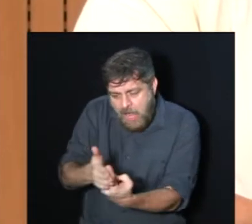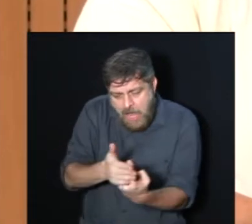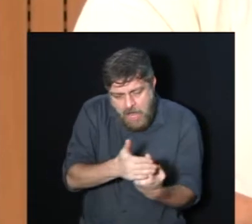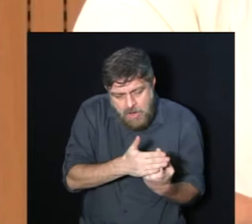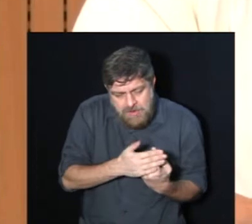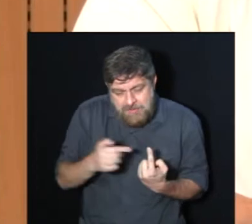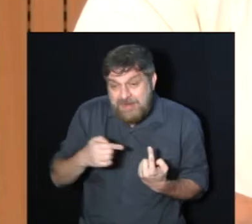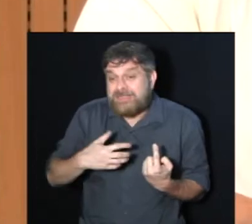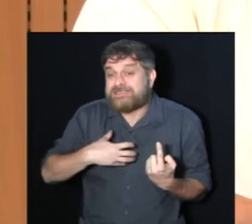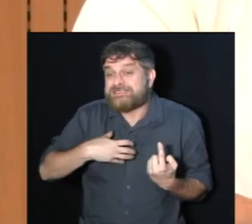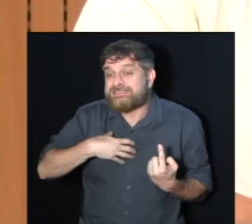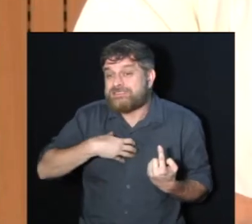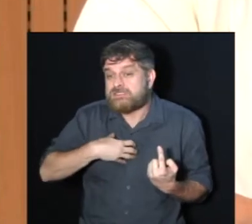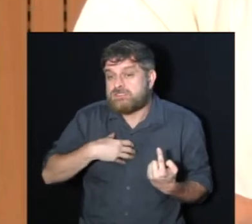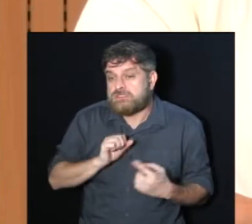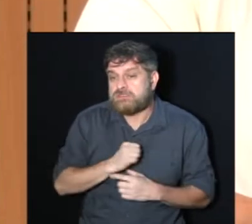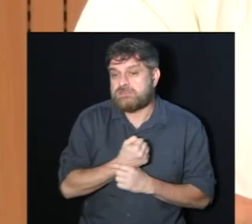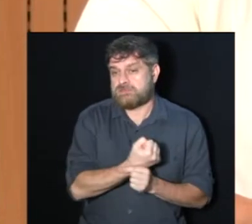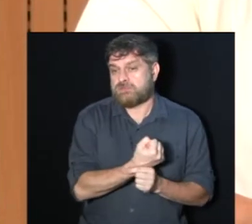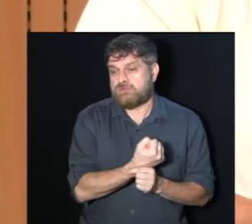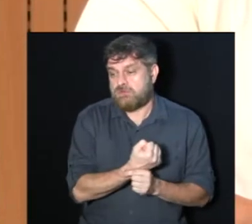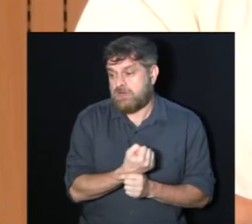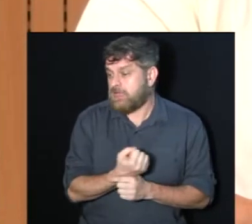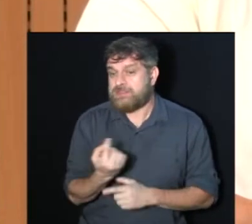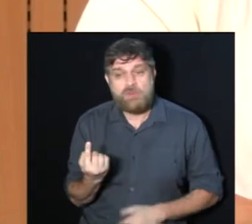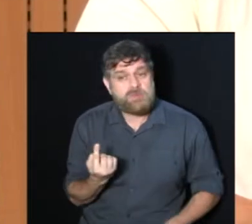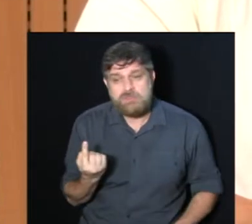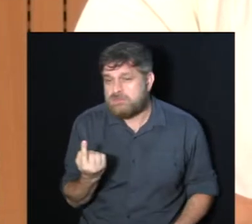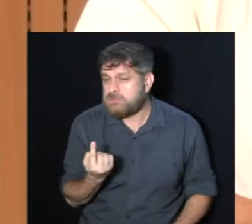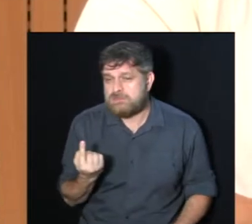sinta protegida quando ela vai buscar essa ajuda?